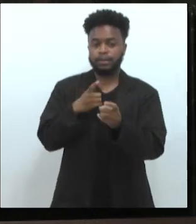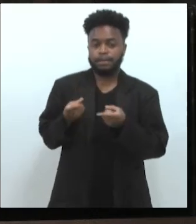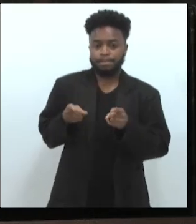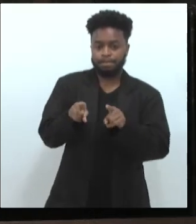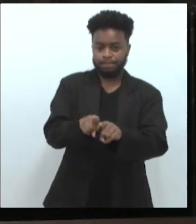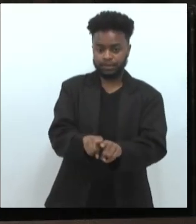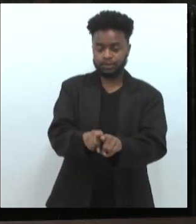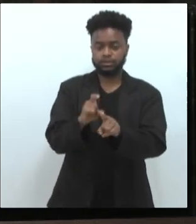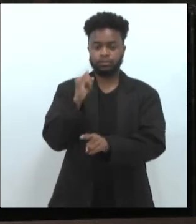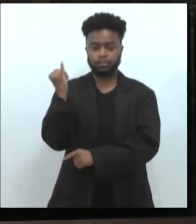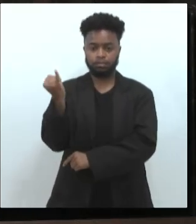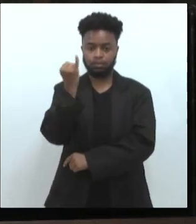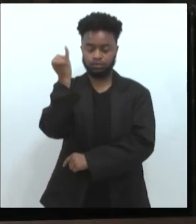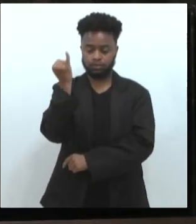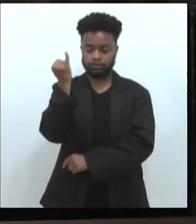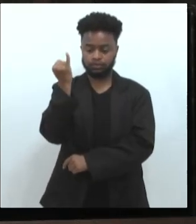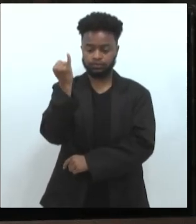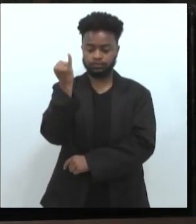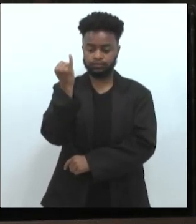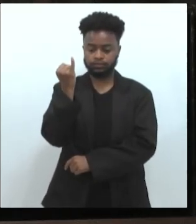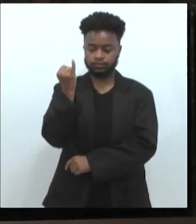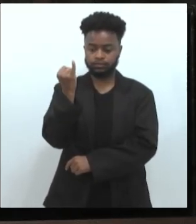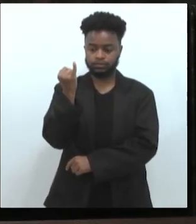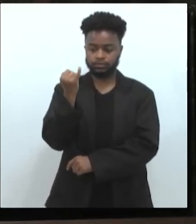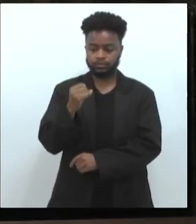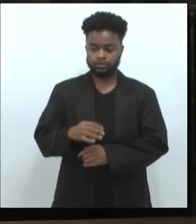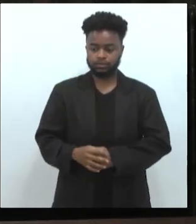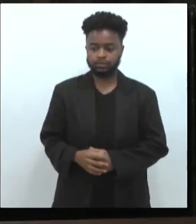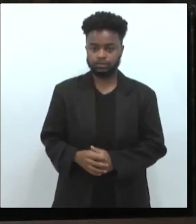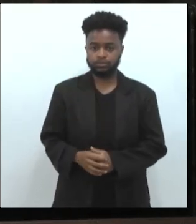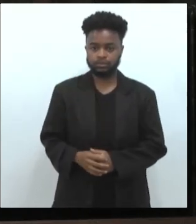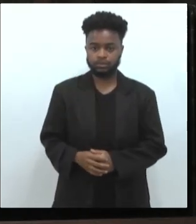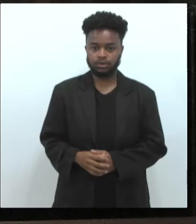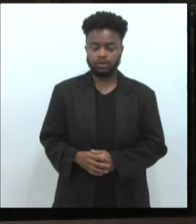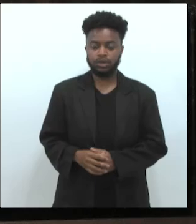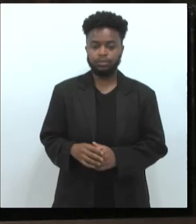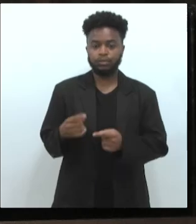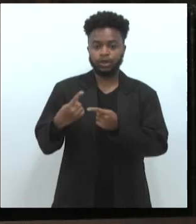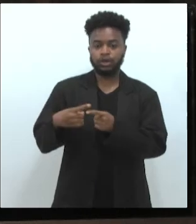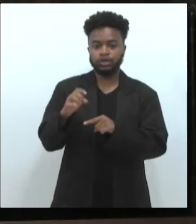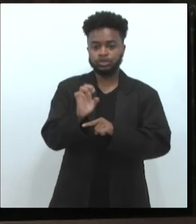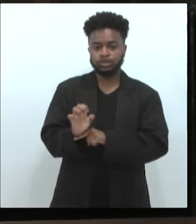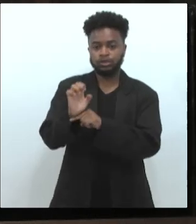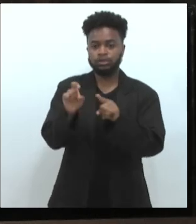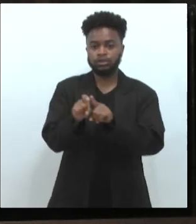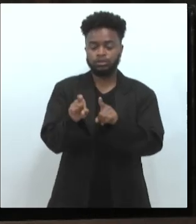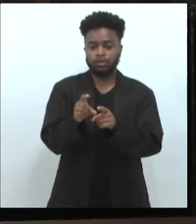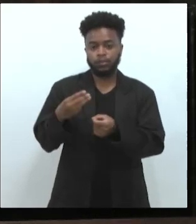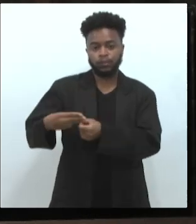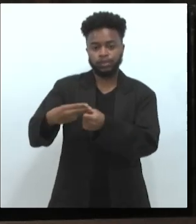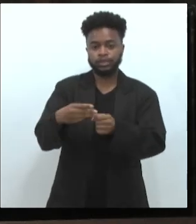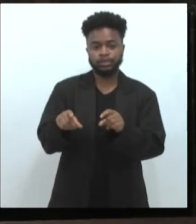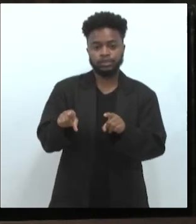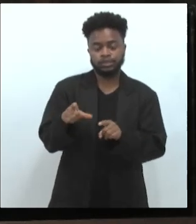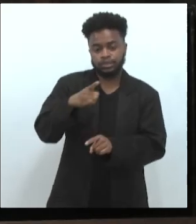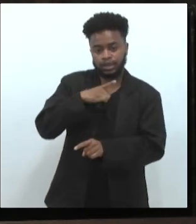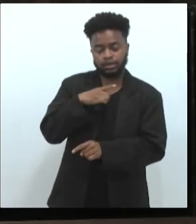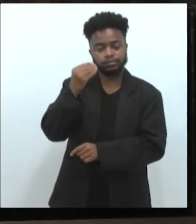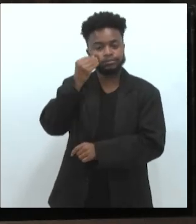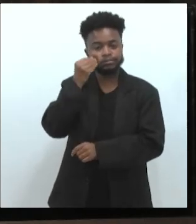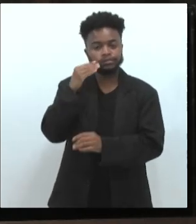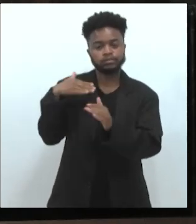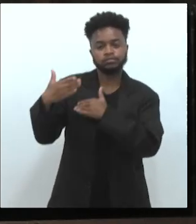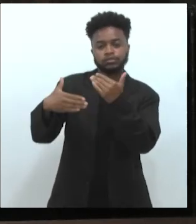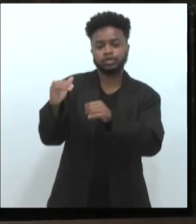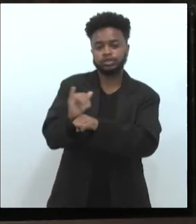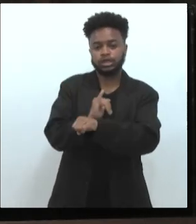parceria importante que a União, o Estado, os municípios tenham a favor do desenvolvimento estratégico do